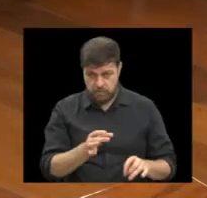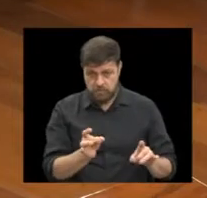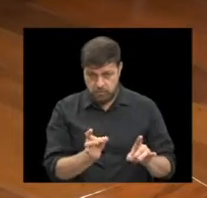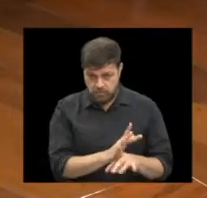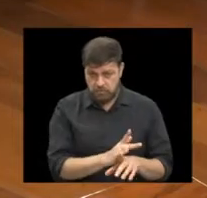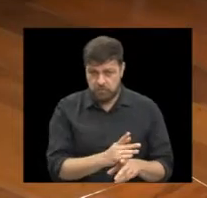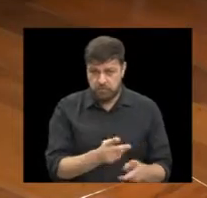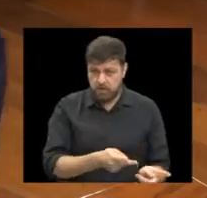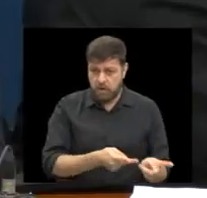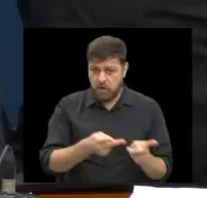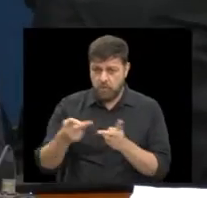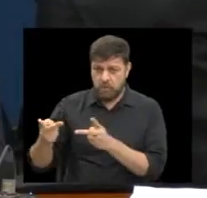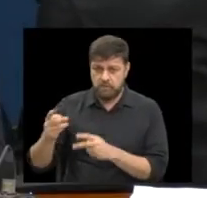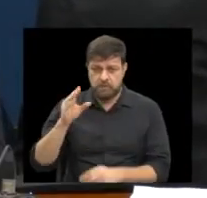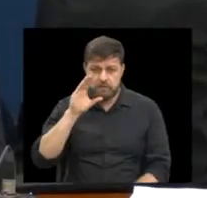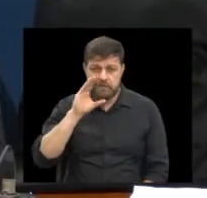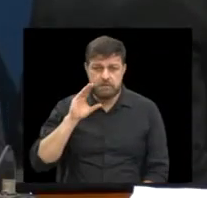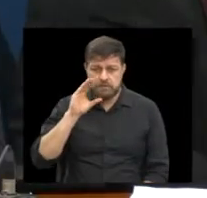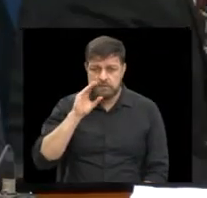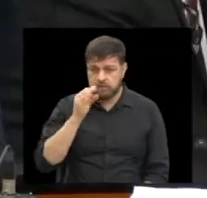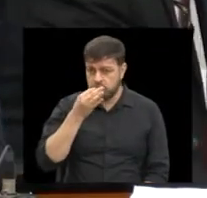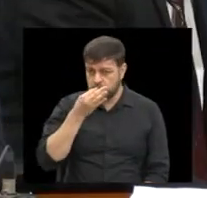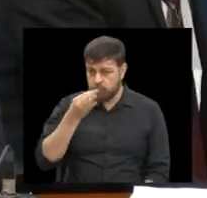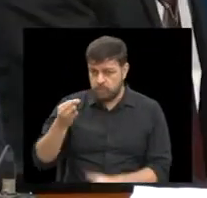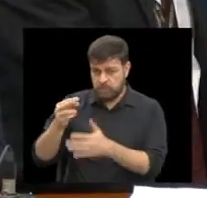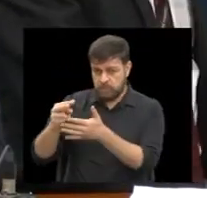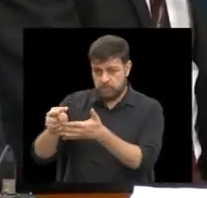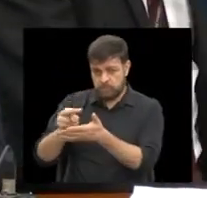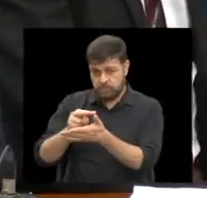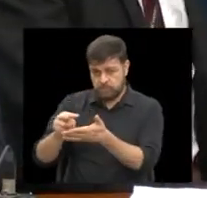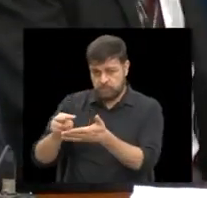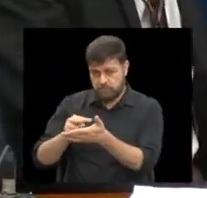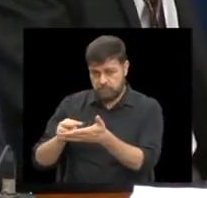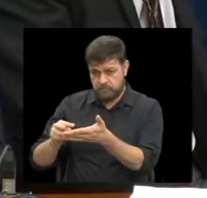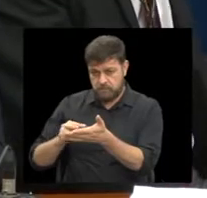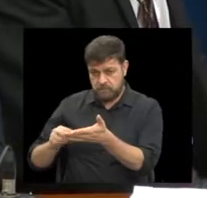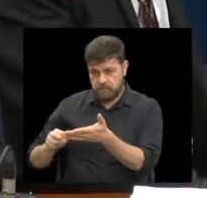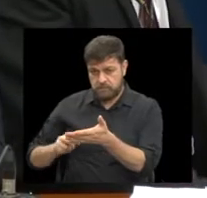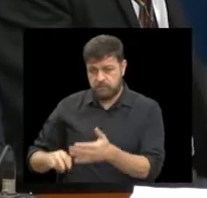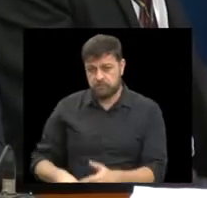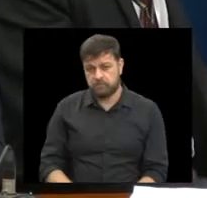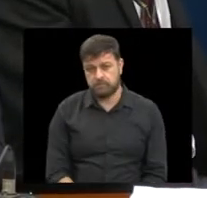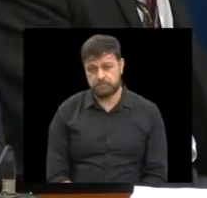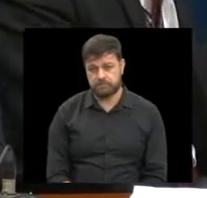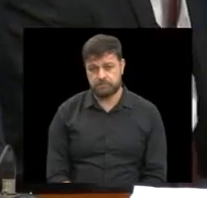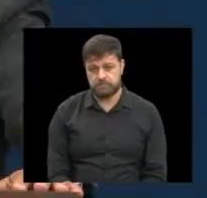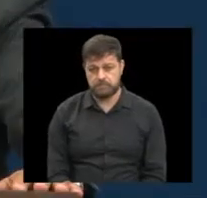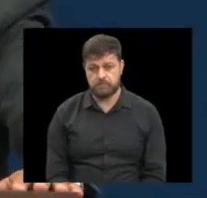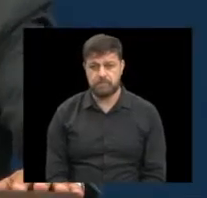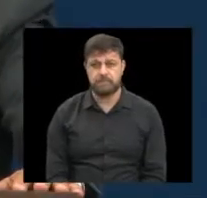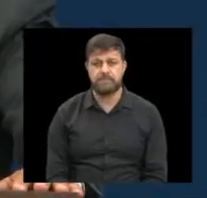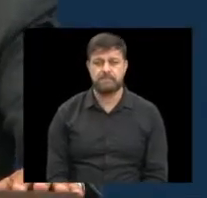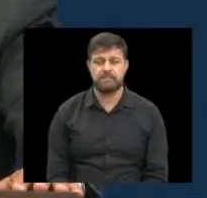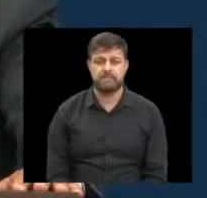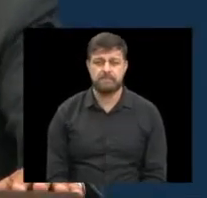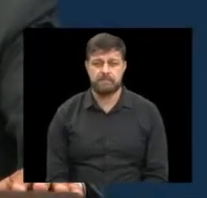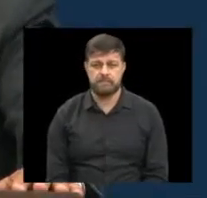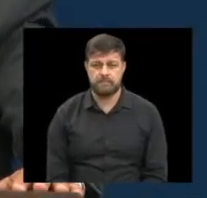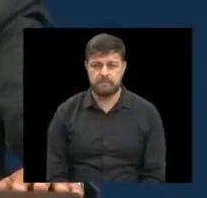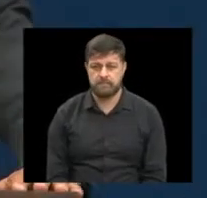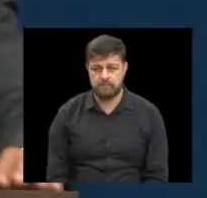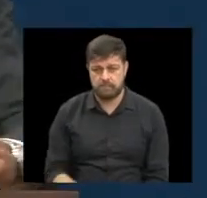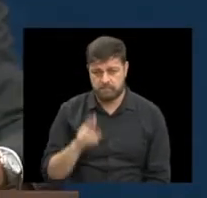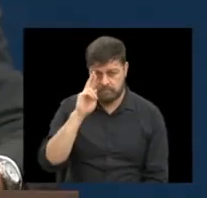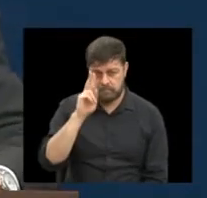vereador Cirilo para fazê-lo. Vereador Luiz Henrique Cirilo tem a tribuna para exarar o parecer às emendas.